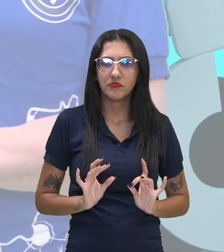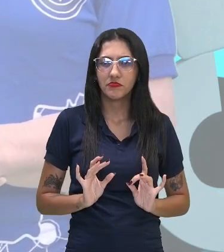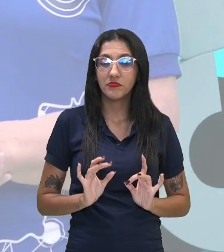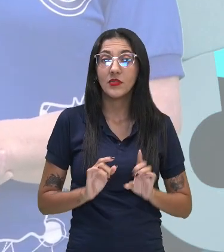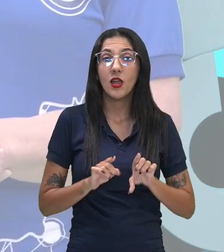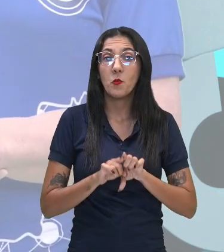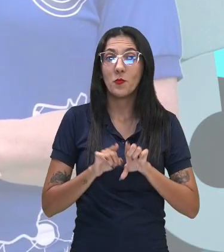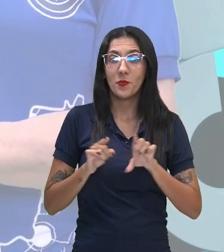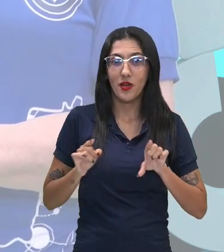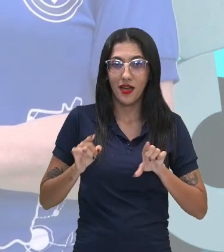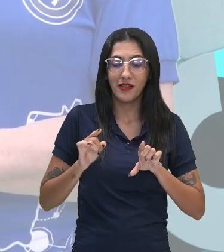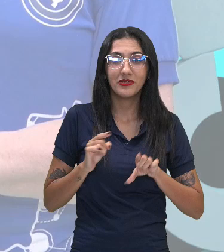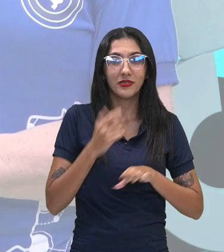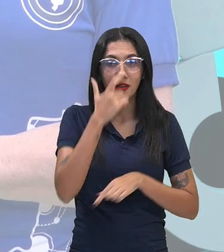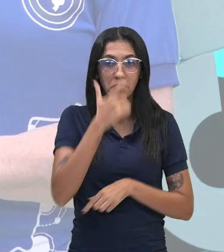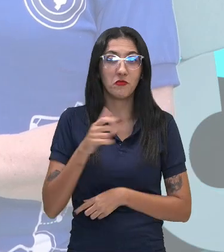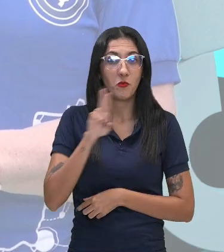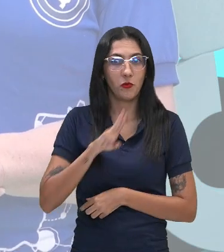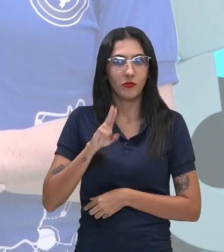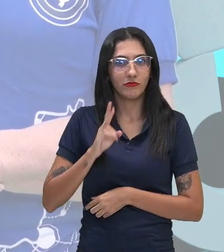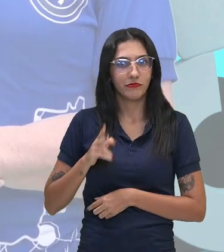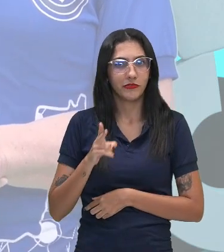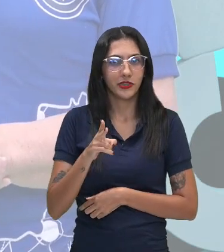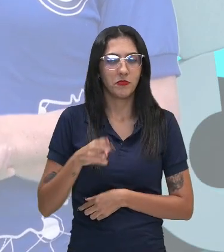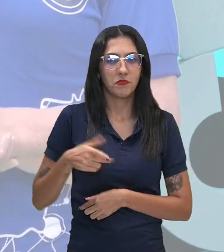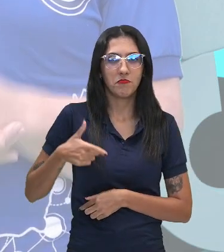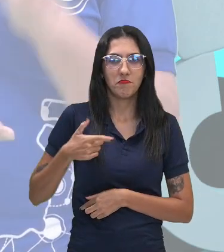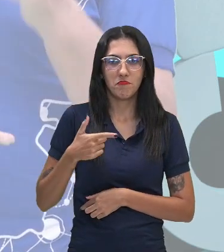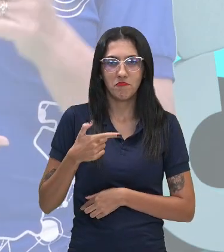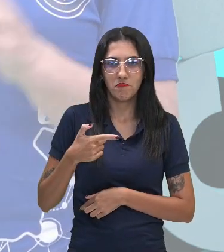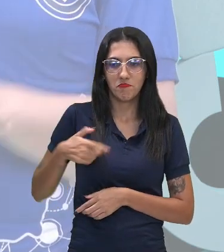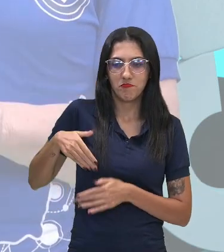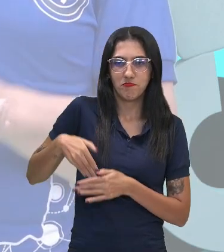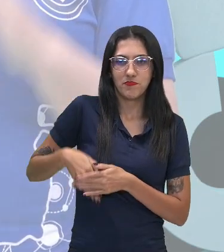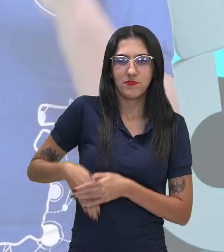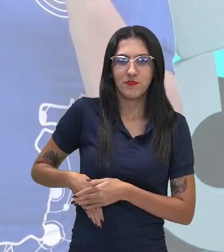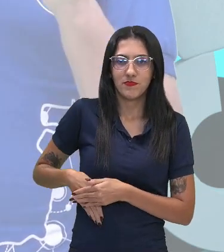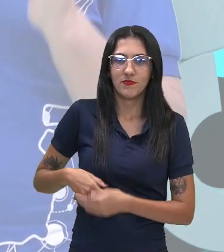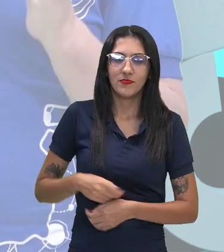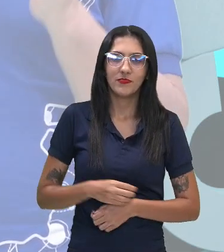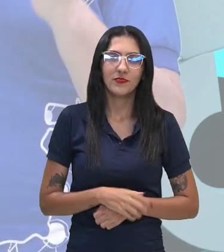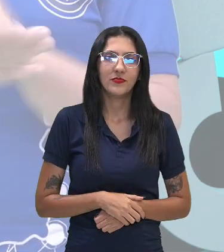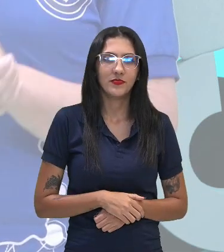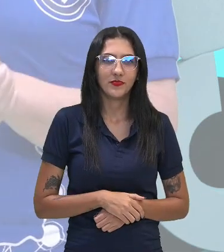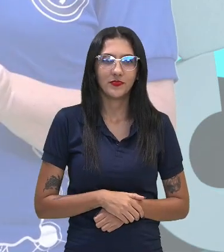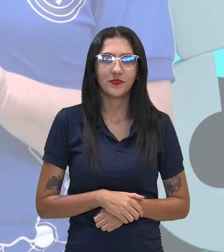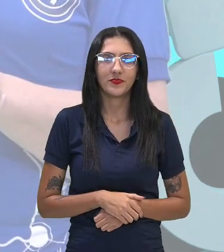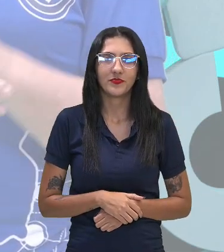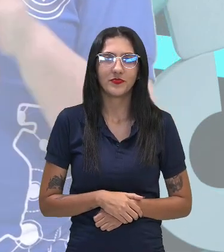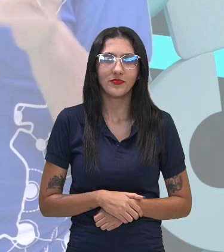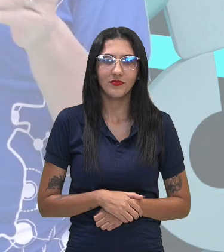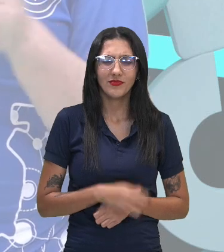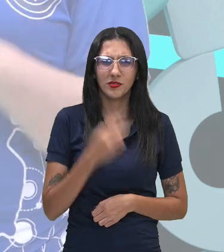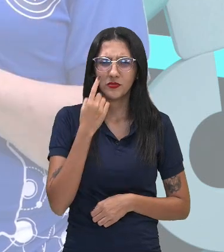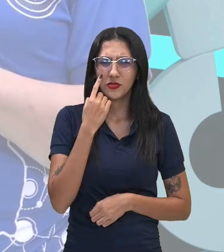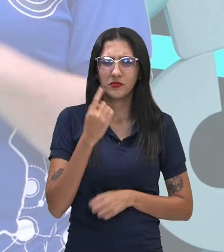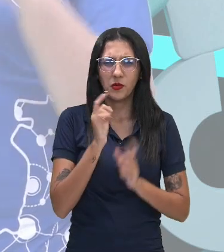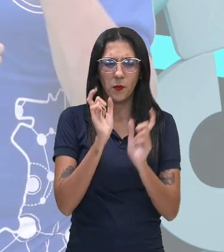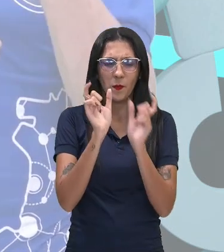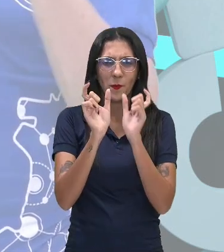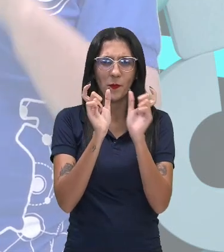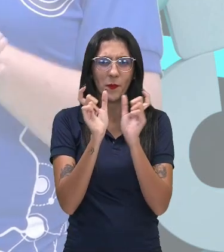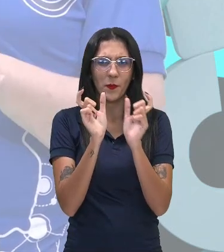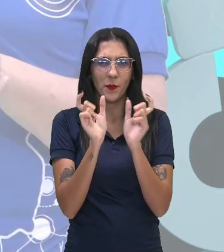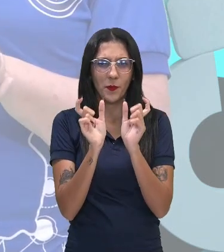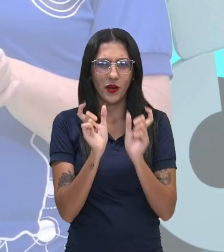mão da pistola 9mm. Perceberam esse texto com essas palavras em destaque? Voltando um pouquinho, nós